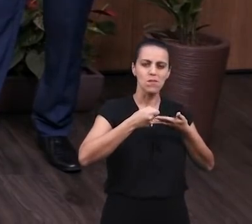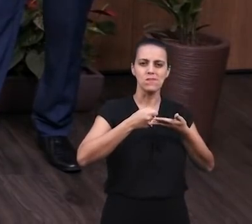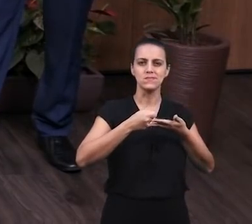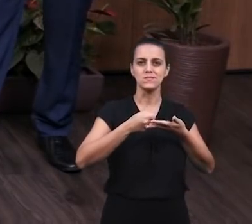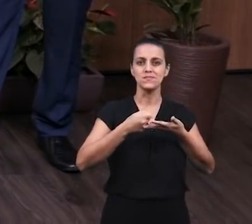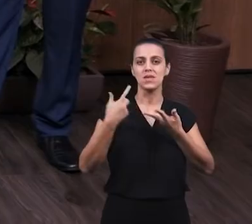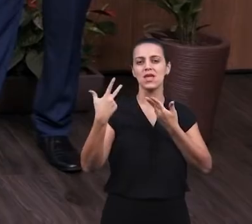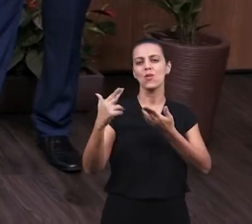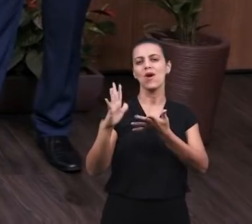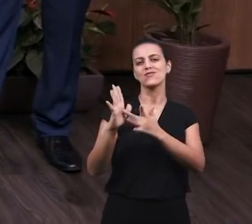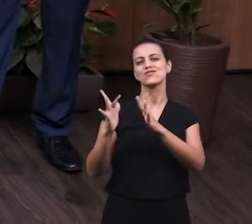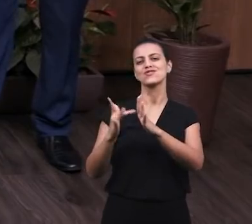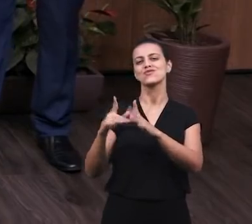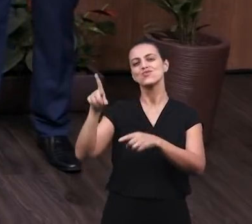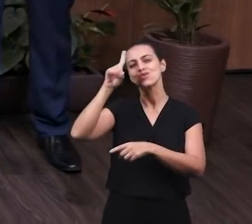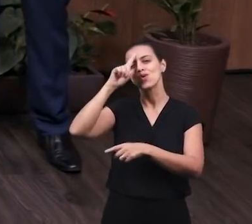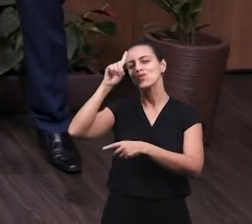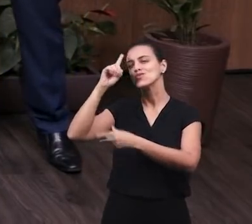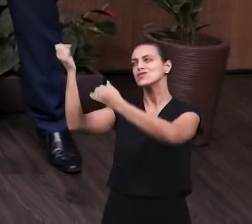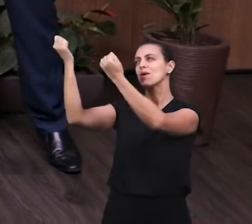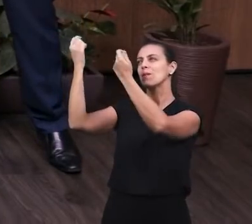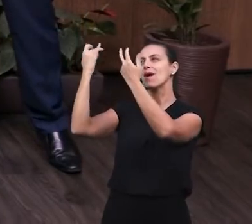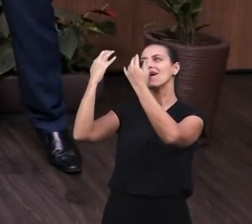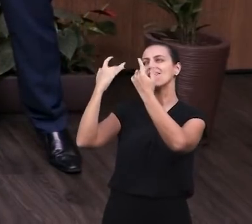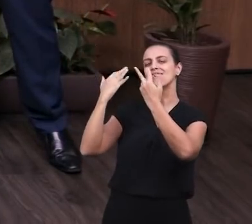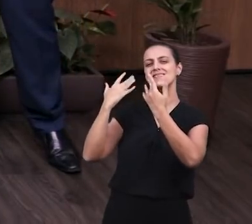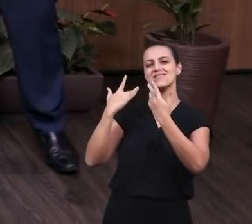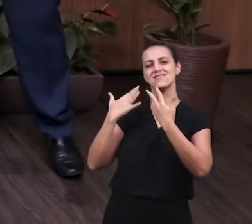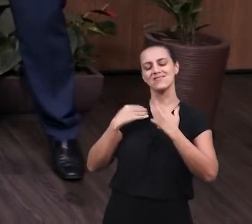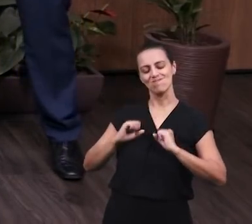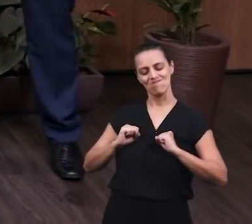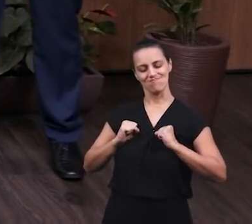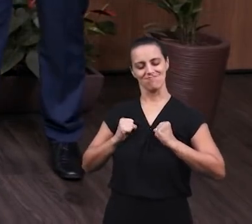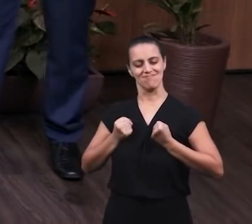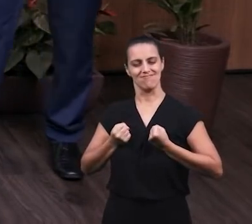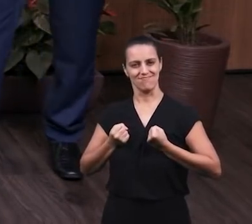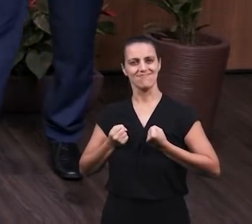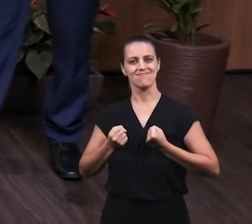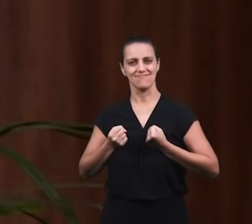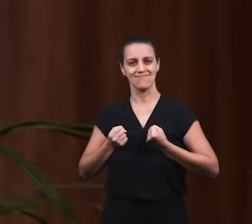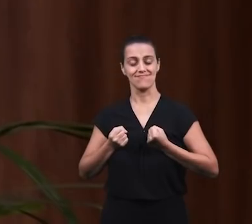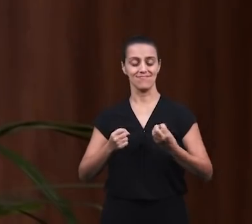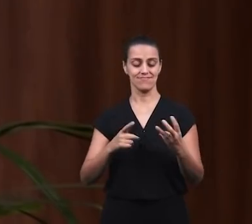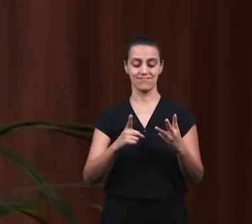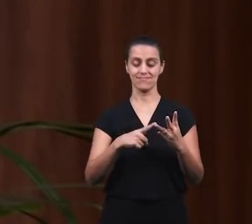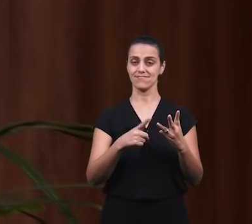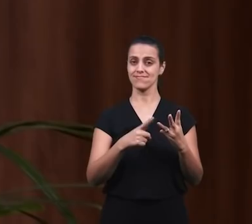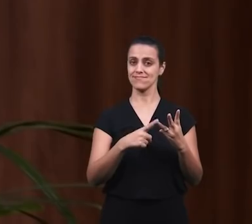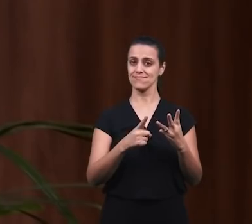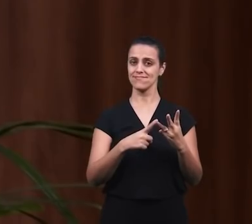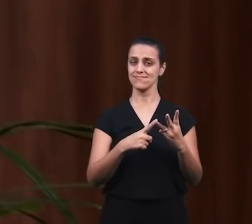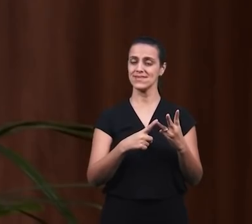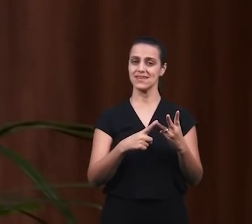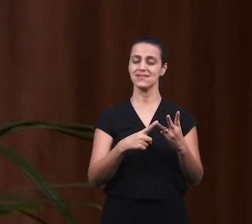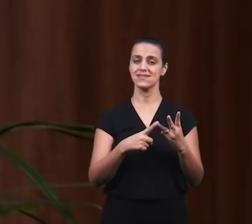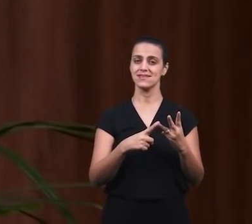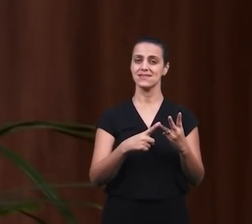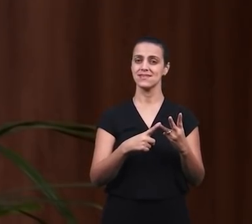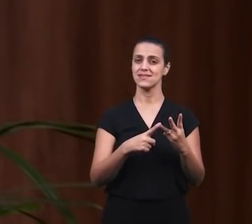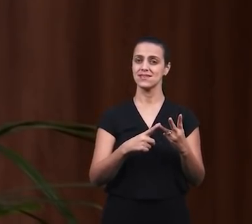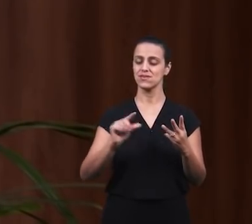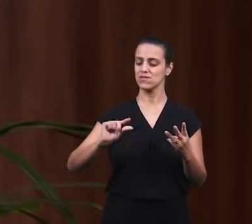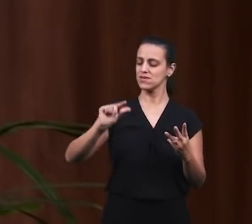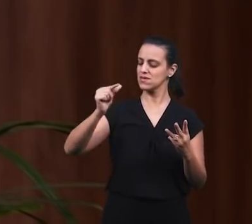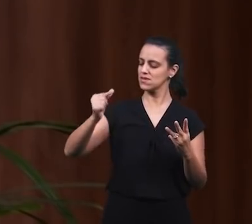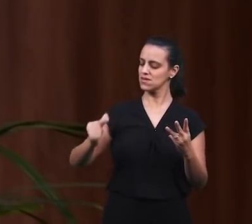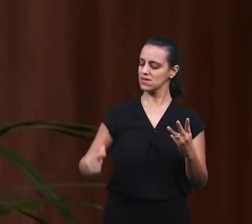dar. E o terceiro elemento dentro da arca, Deus quer dirigir